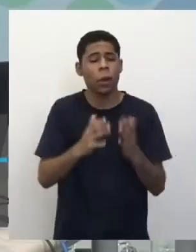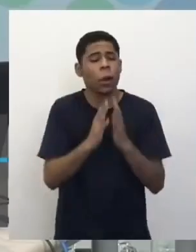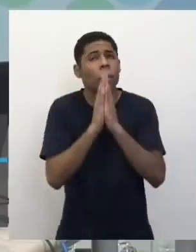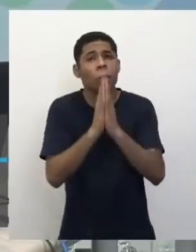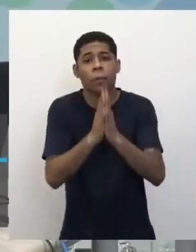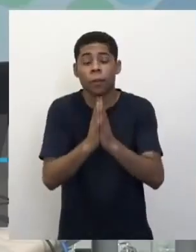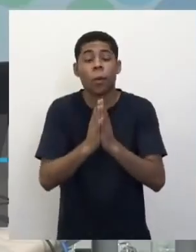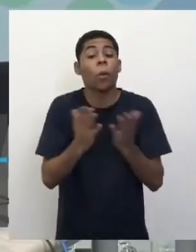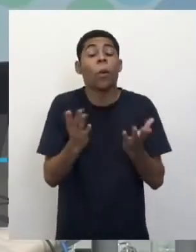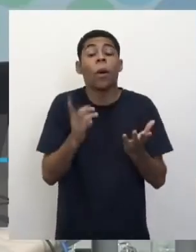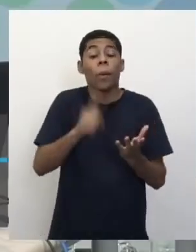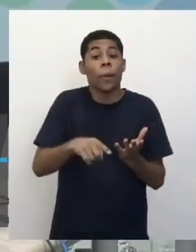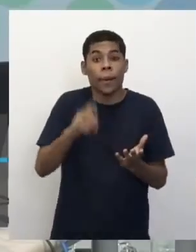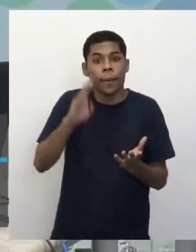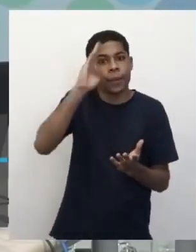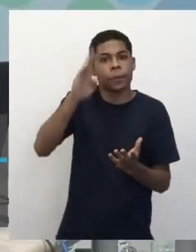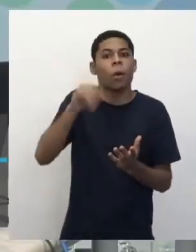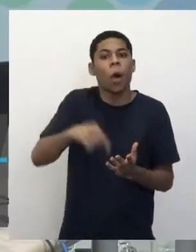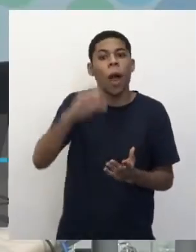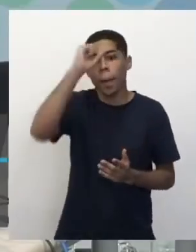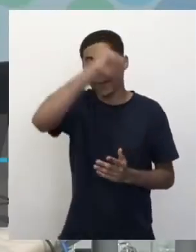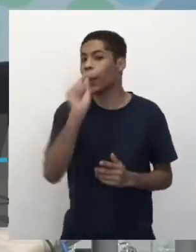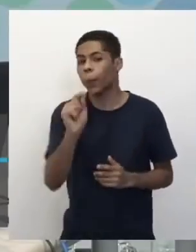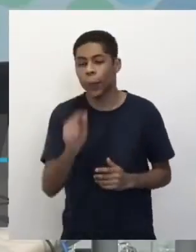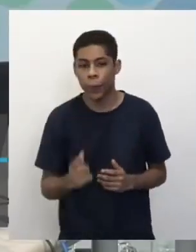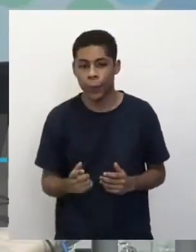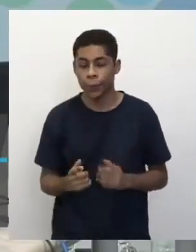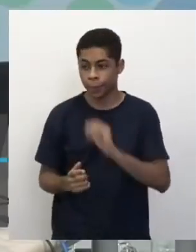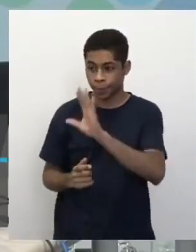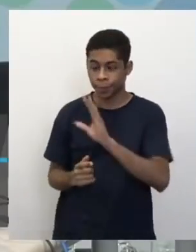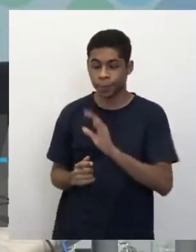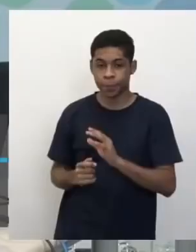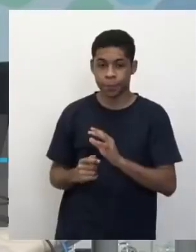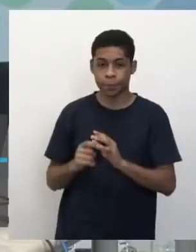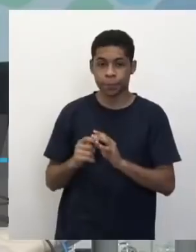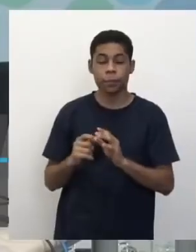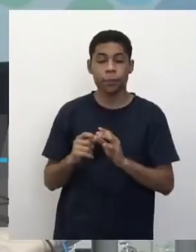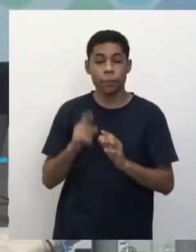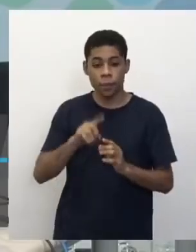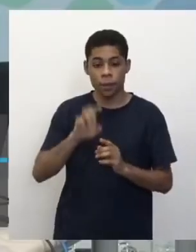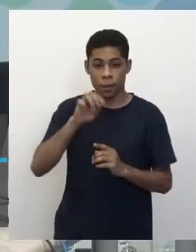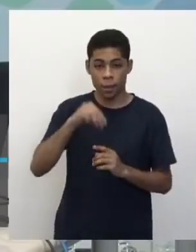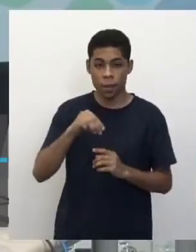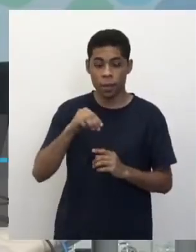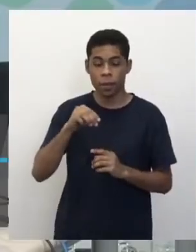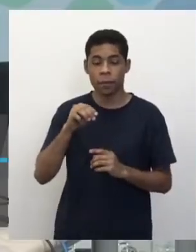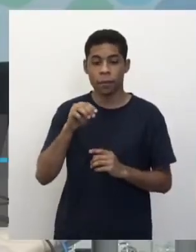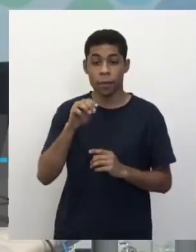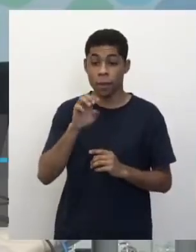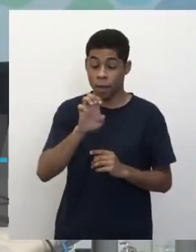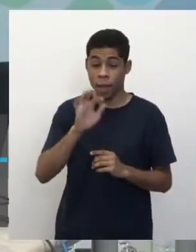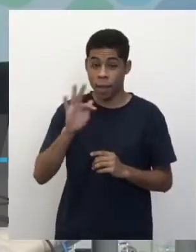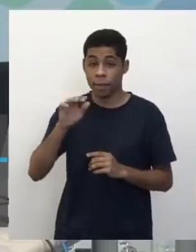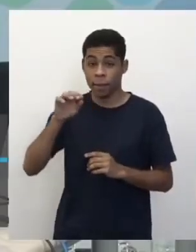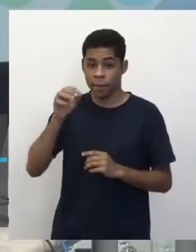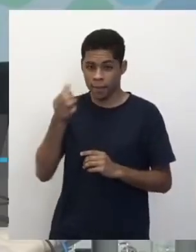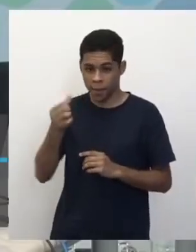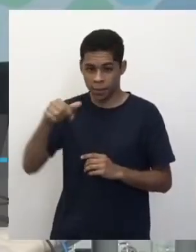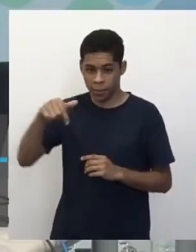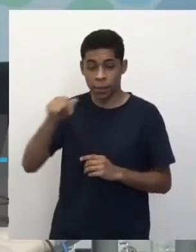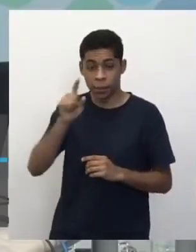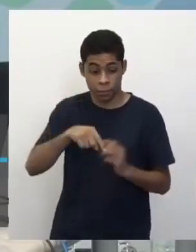qual é a habilidade trabalhada? Provanda, a EF 67 LP 28, ler e